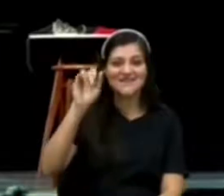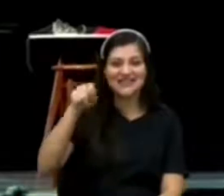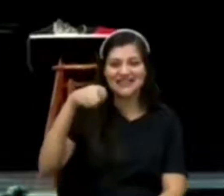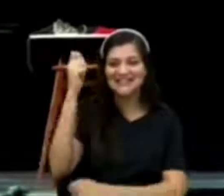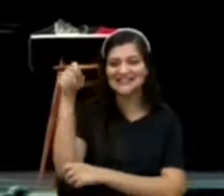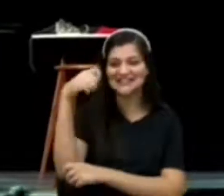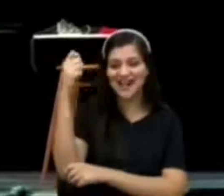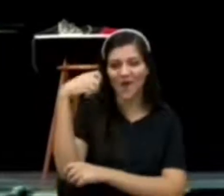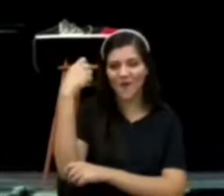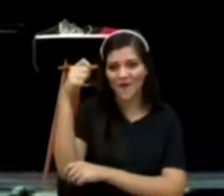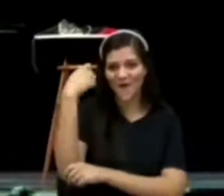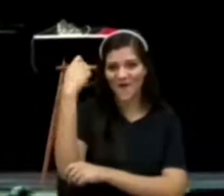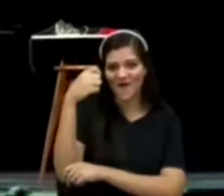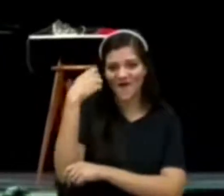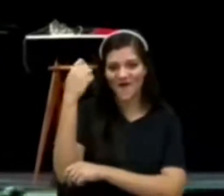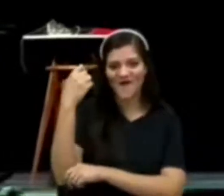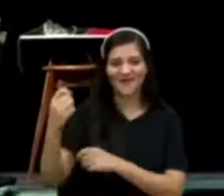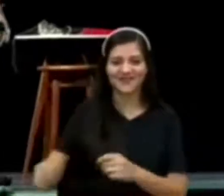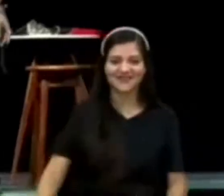Davi! Né?